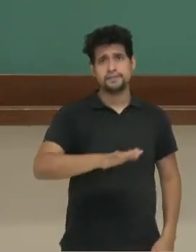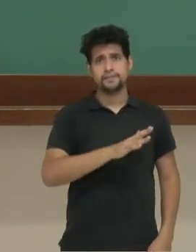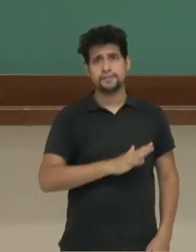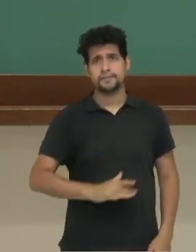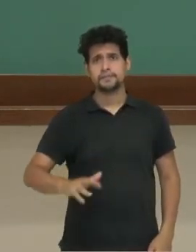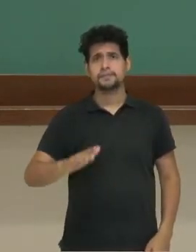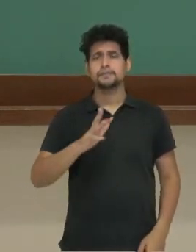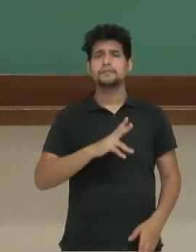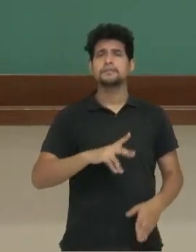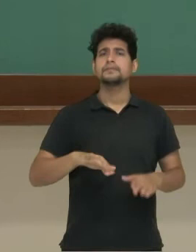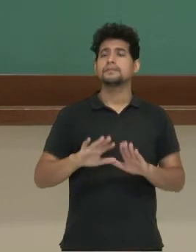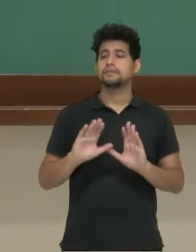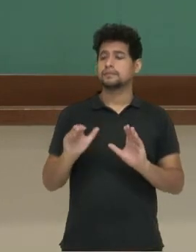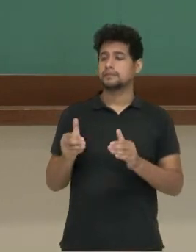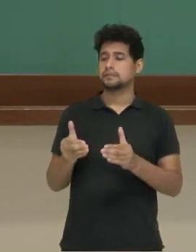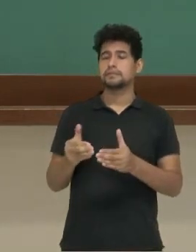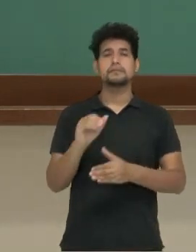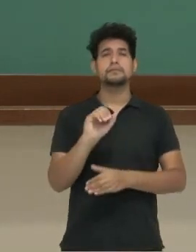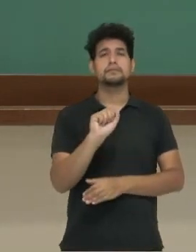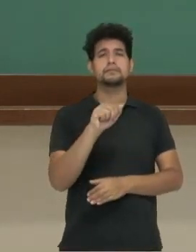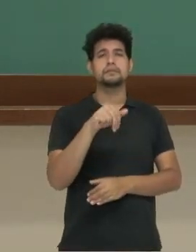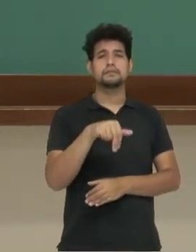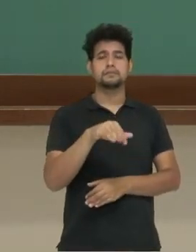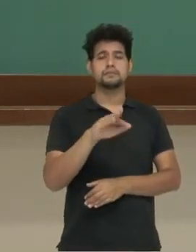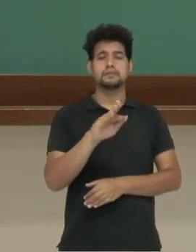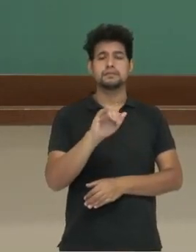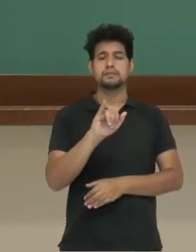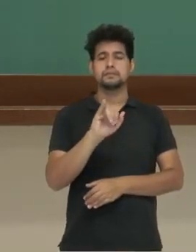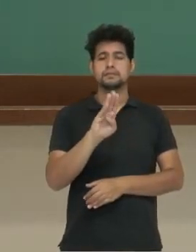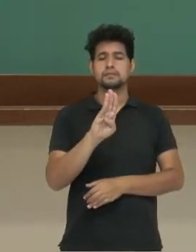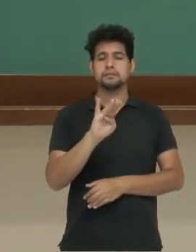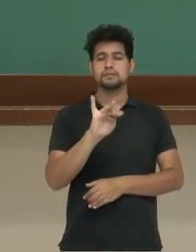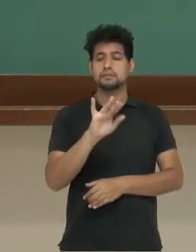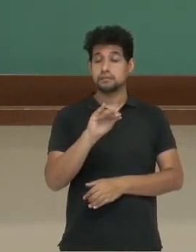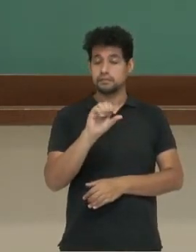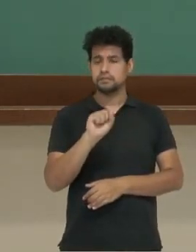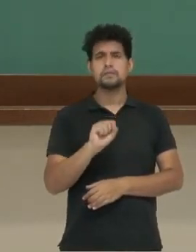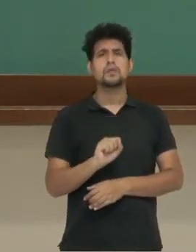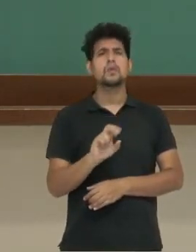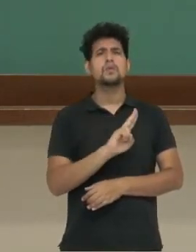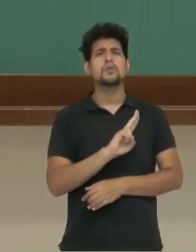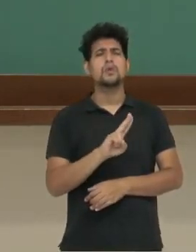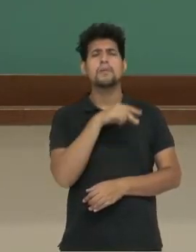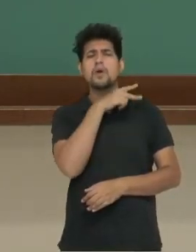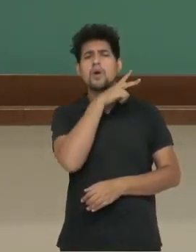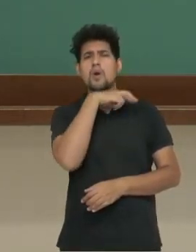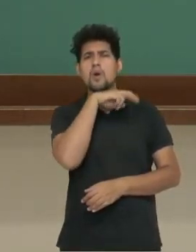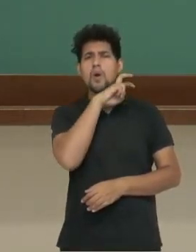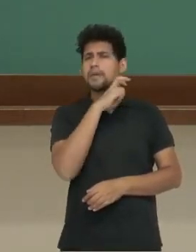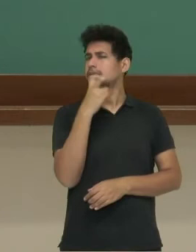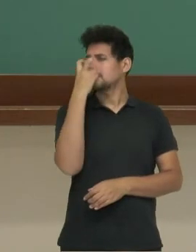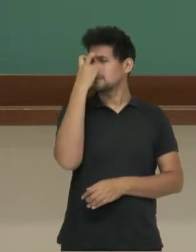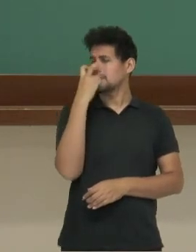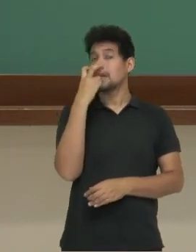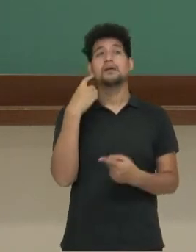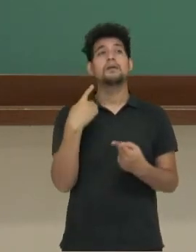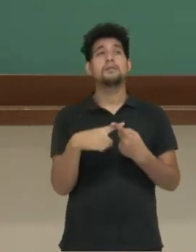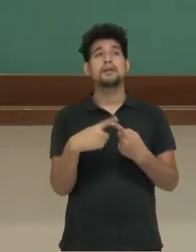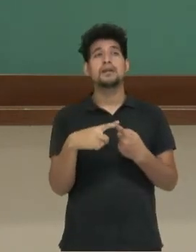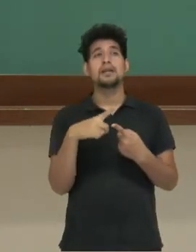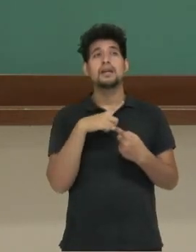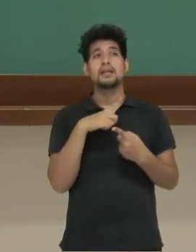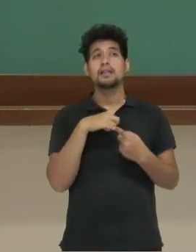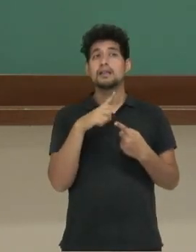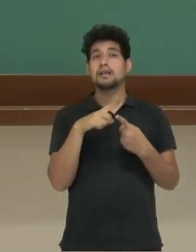está no grupo dos anfíbios. Além disso, ela é chamada de cobra cega porque ela tem olhos vestigiais, mas tem